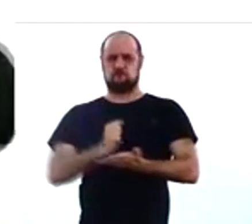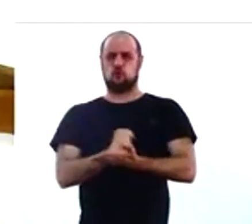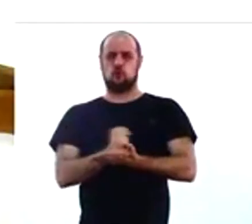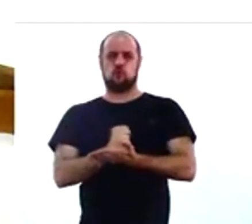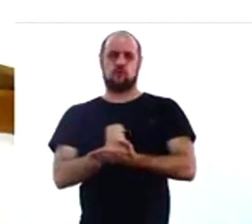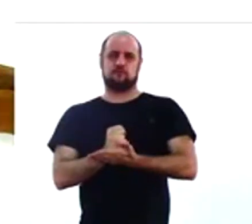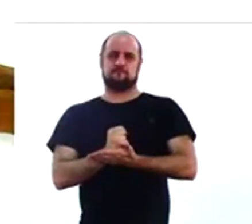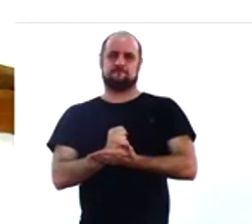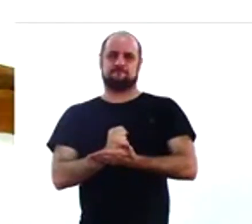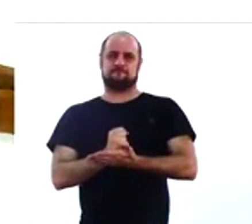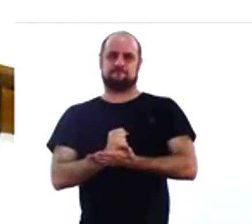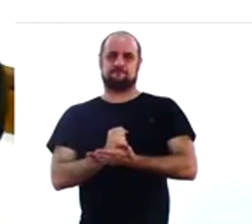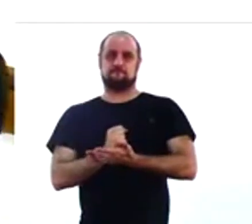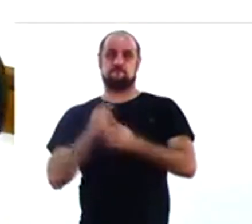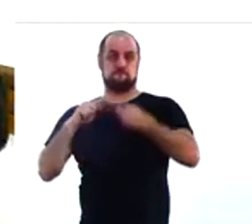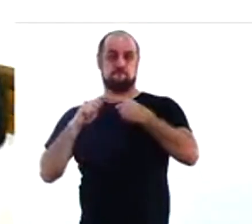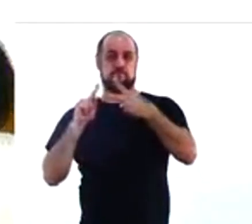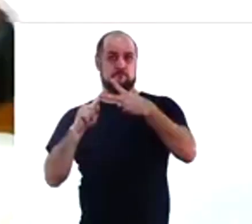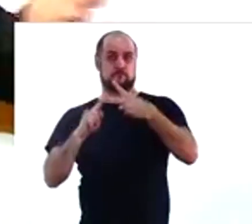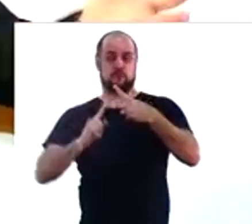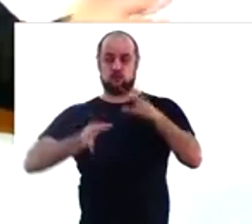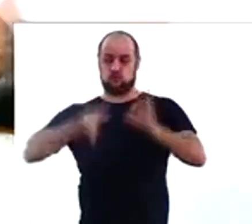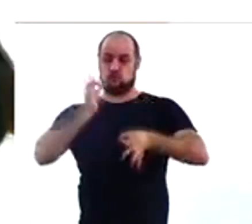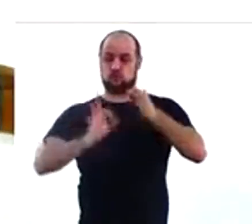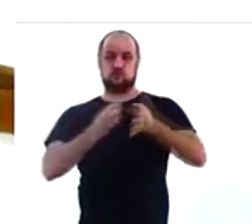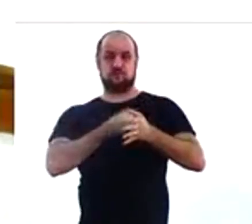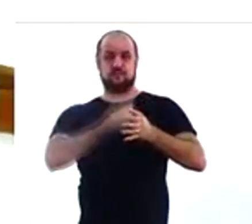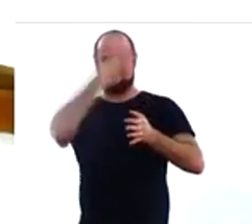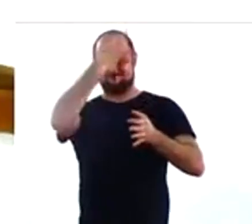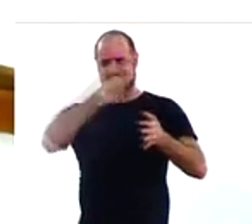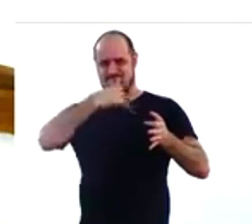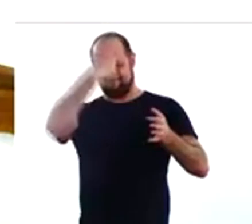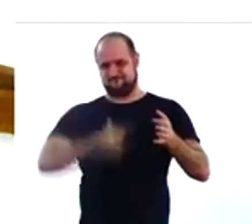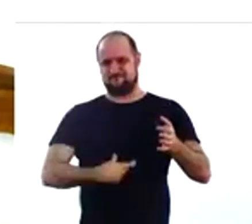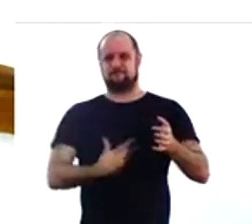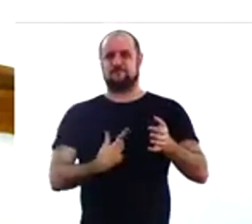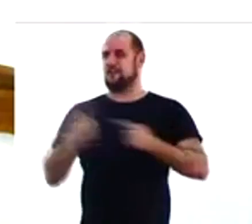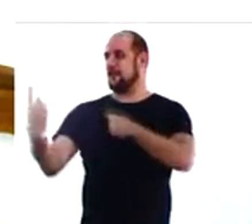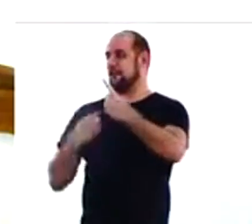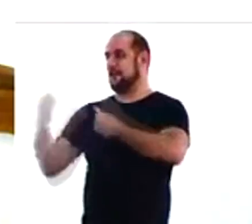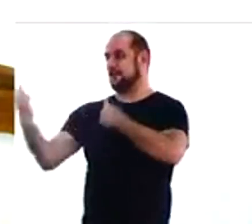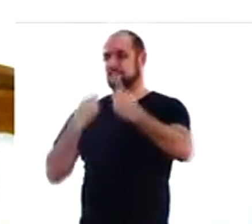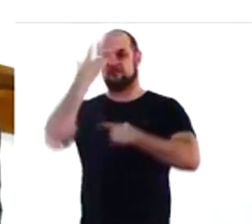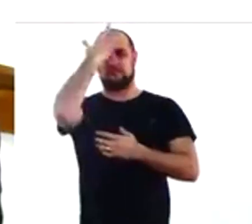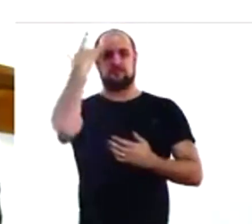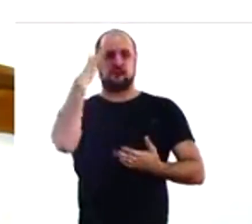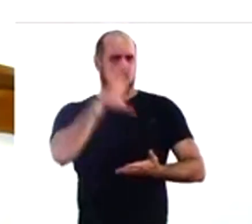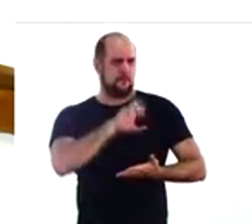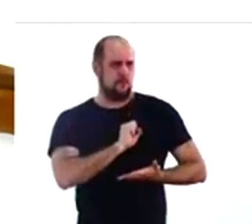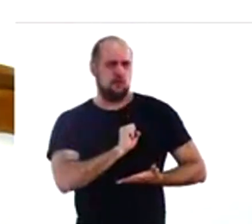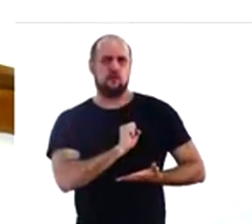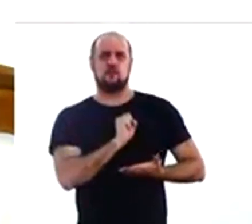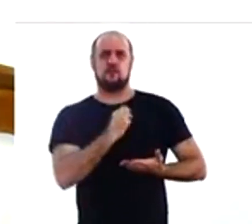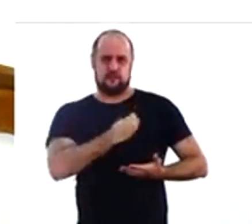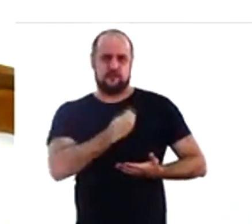Viver justamente é viver com integridade na relação com o teu próximo. E viver piedosamente é quando